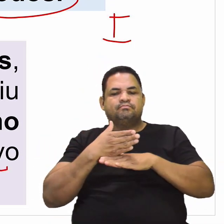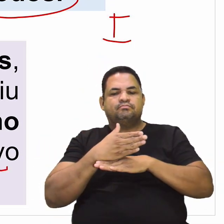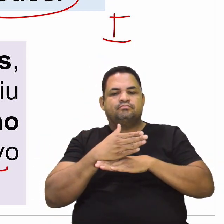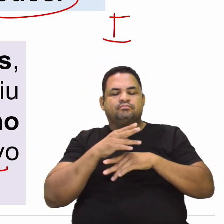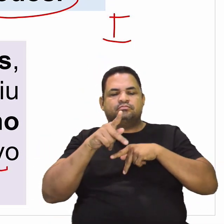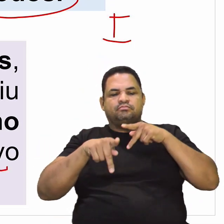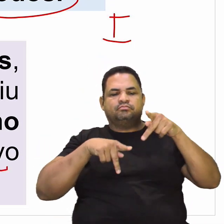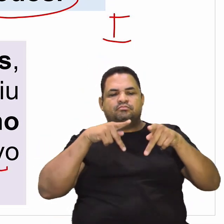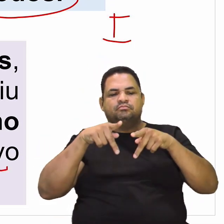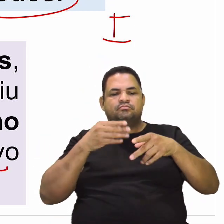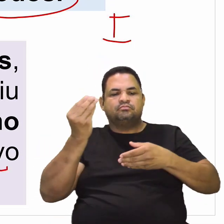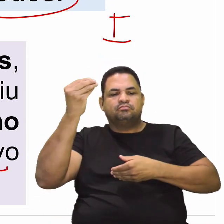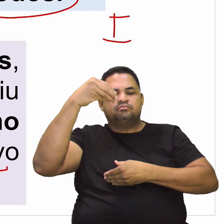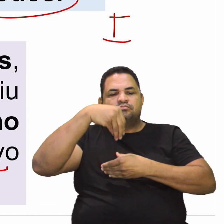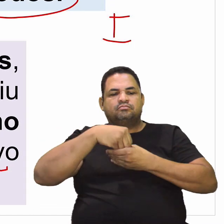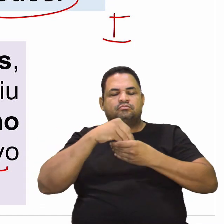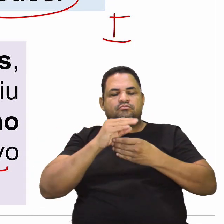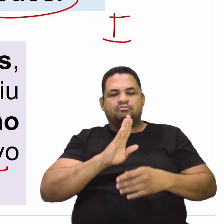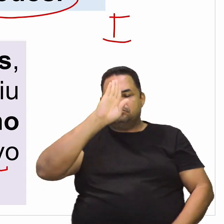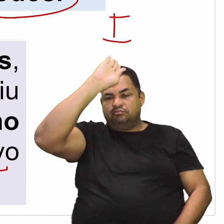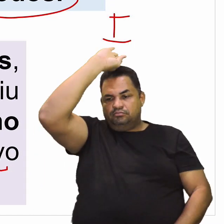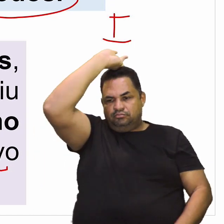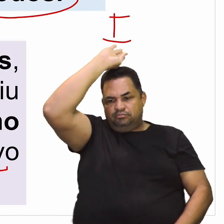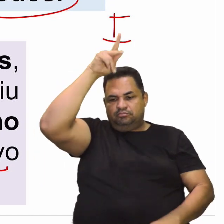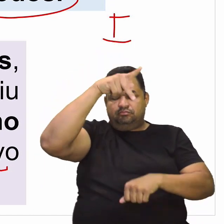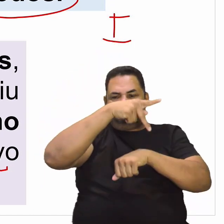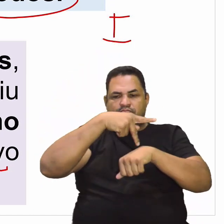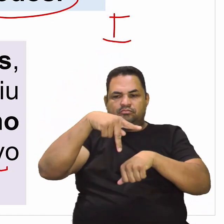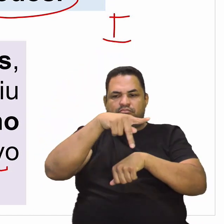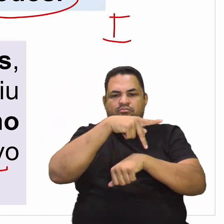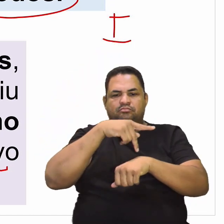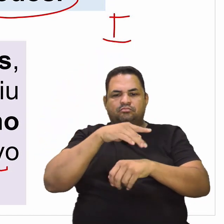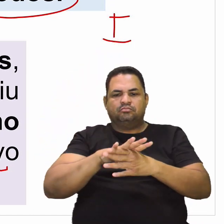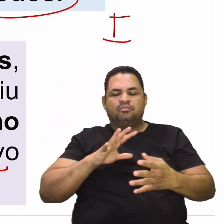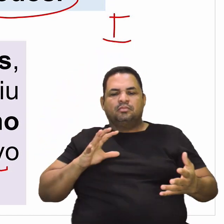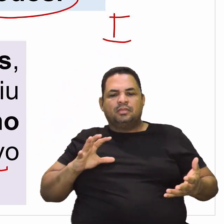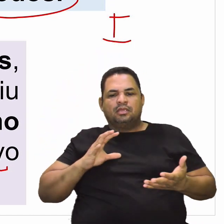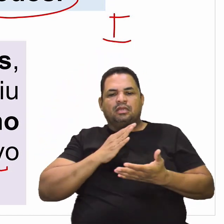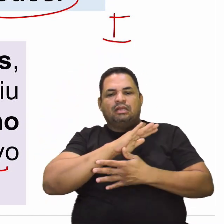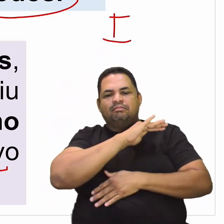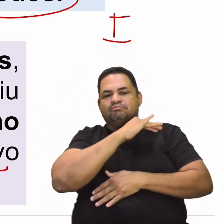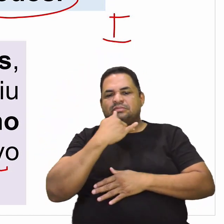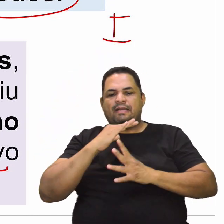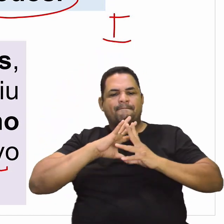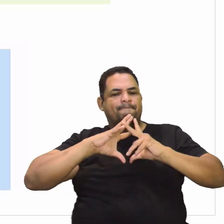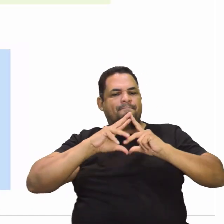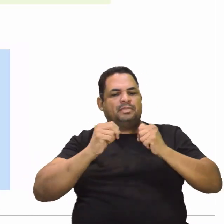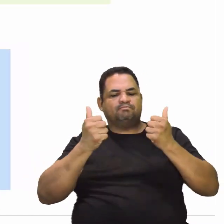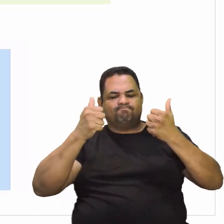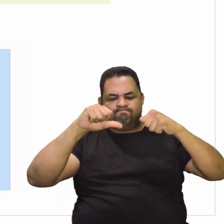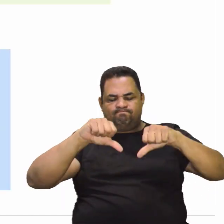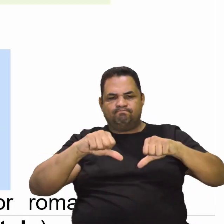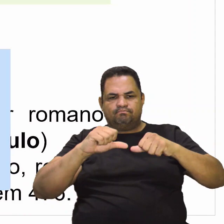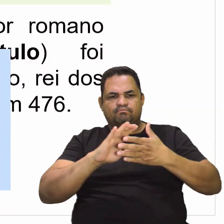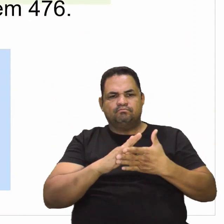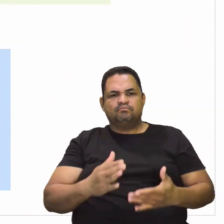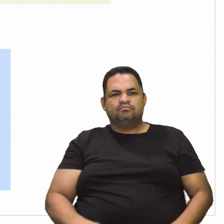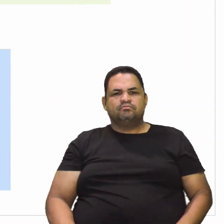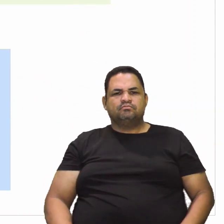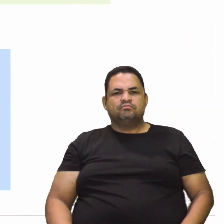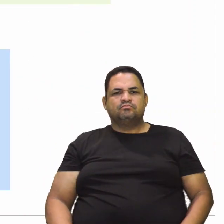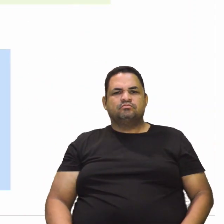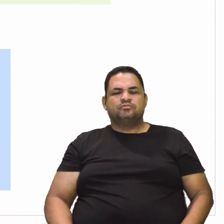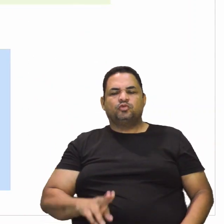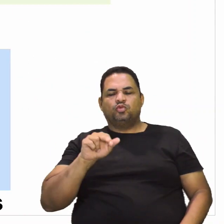seu povo em Roma. Para quê? Para liquidar, a verdade, os